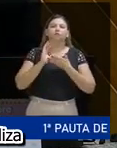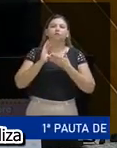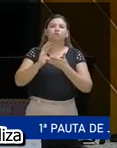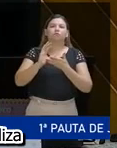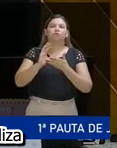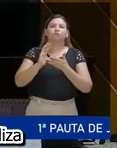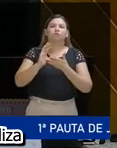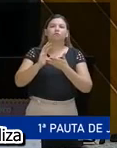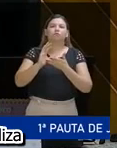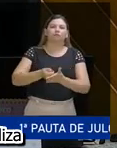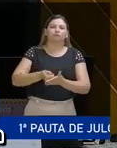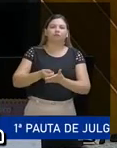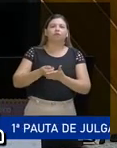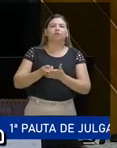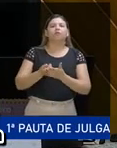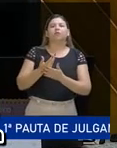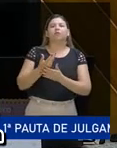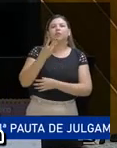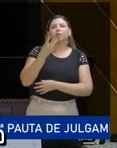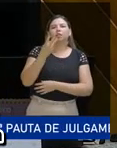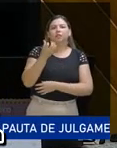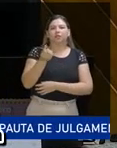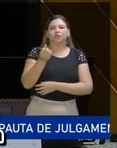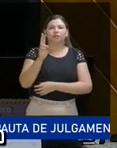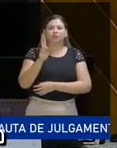desacordo com a resolução totaliza apenas R$